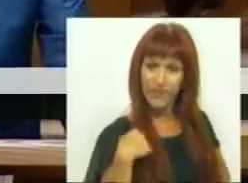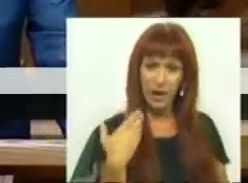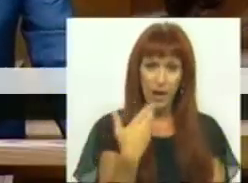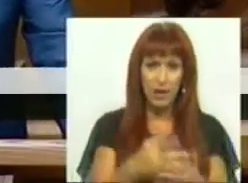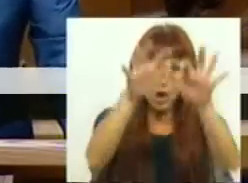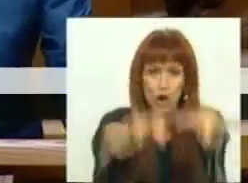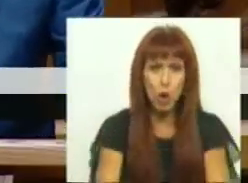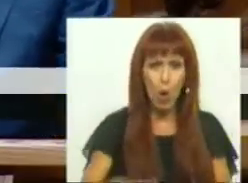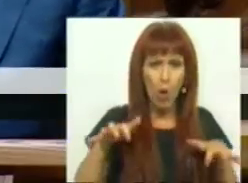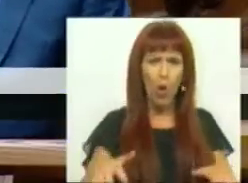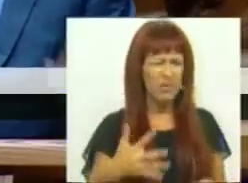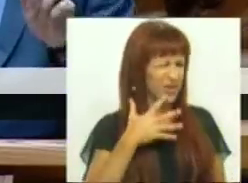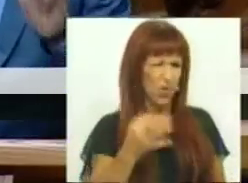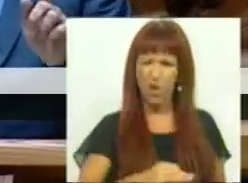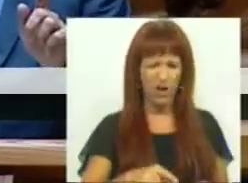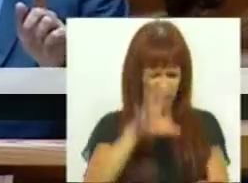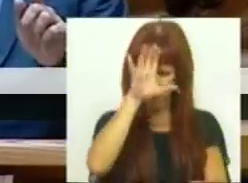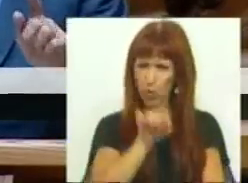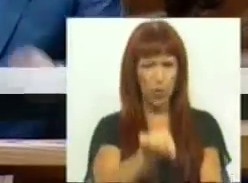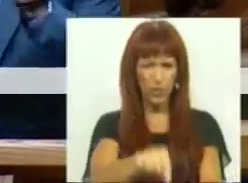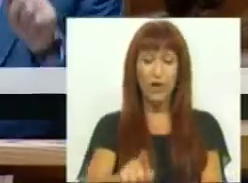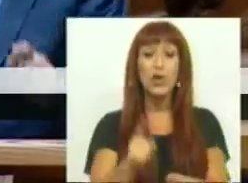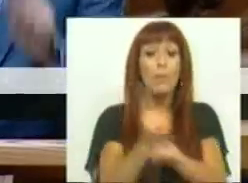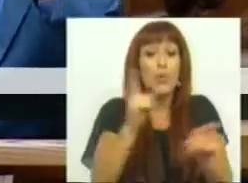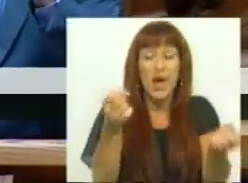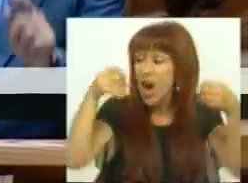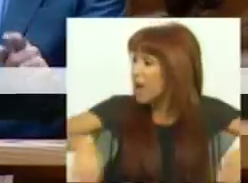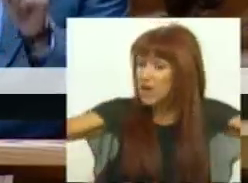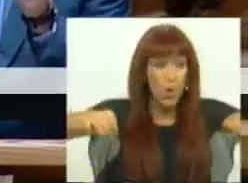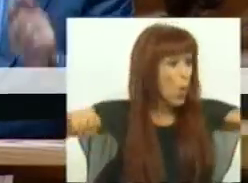um Parlamento que não acredita no Governo, porque não há